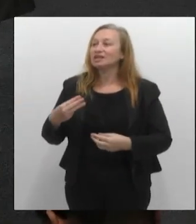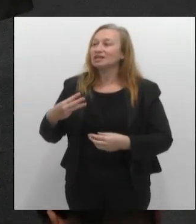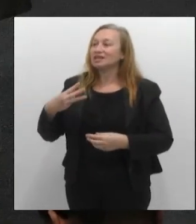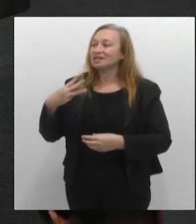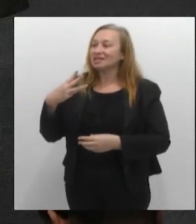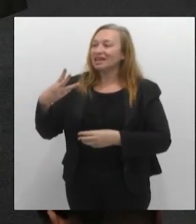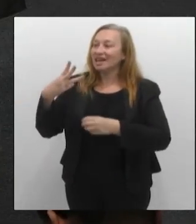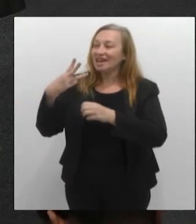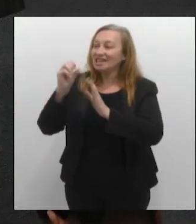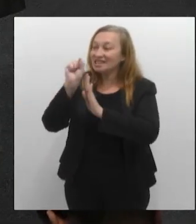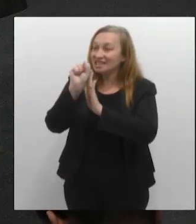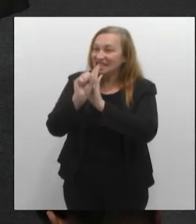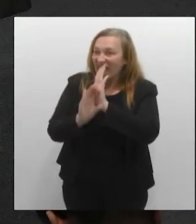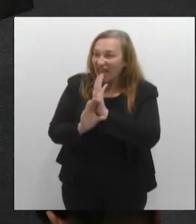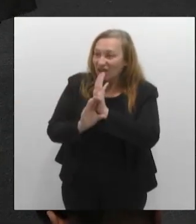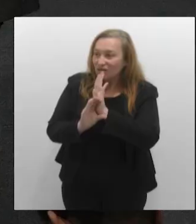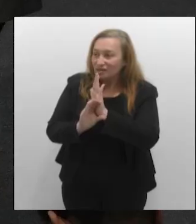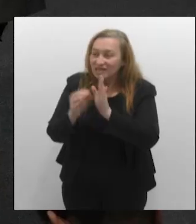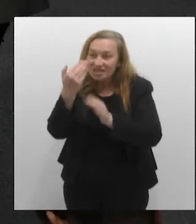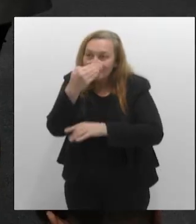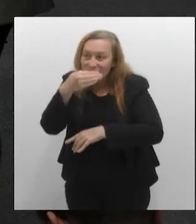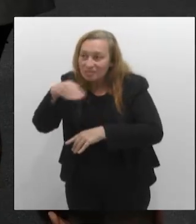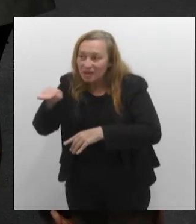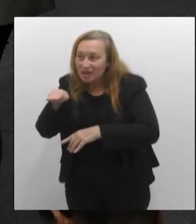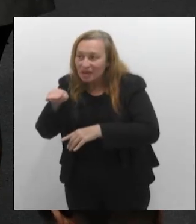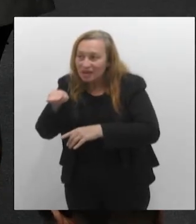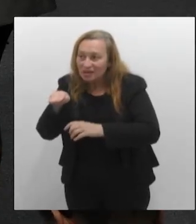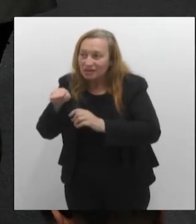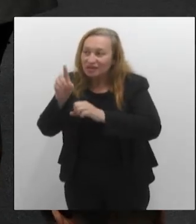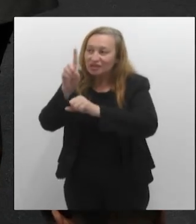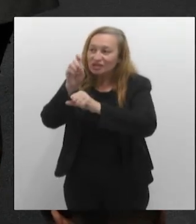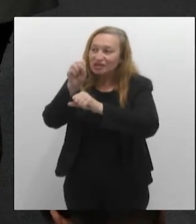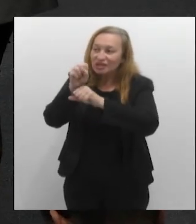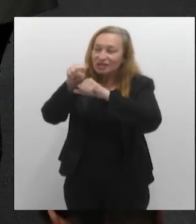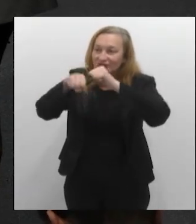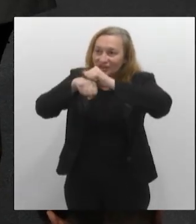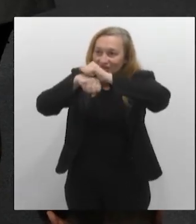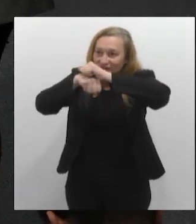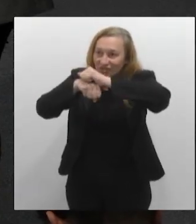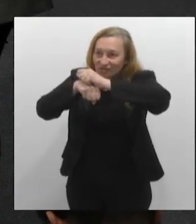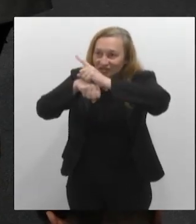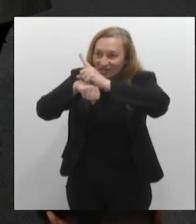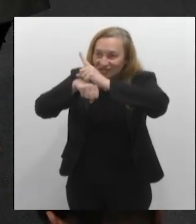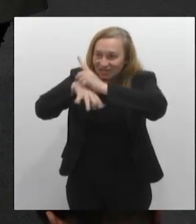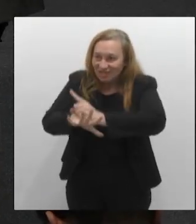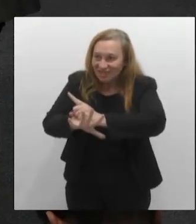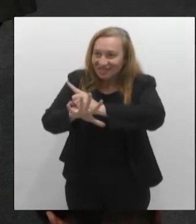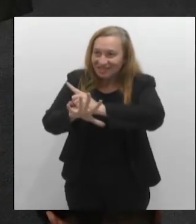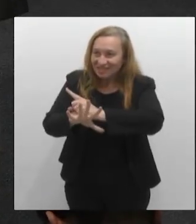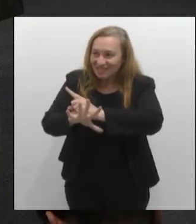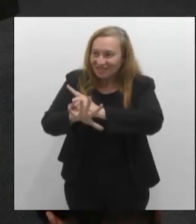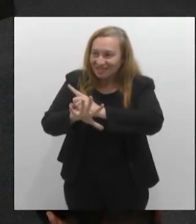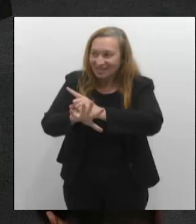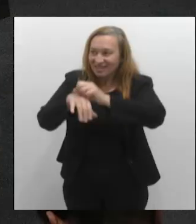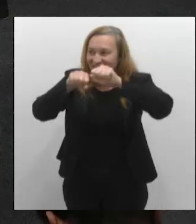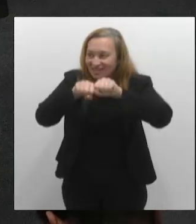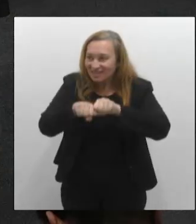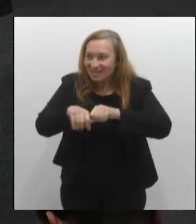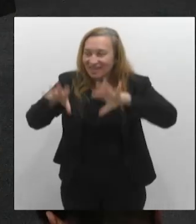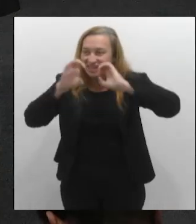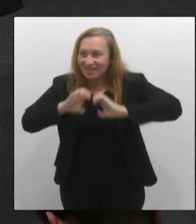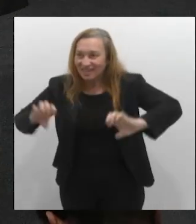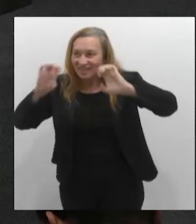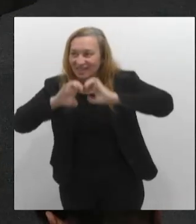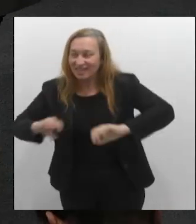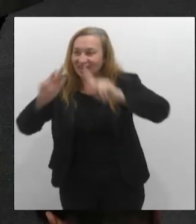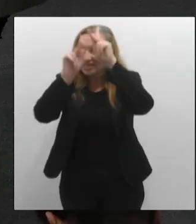e meio de diocese, semeadora do reino e da